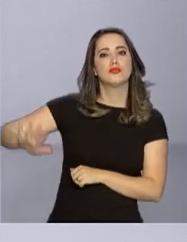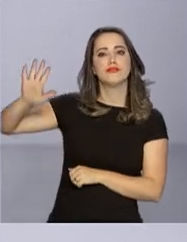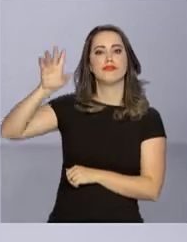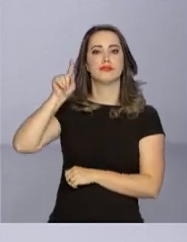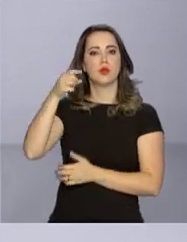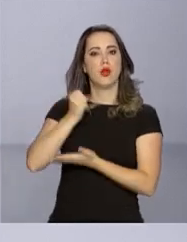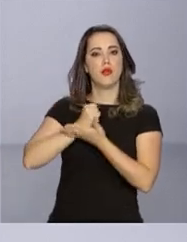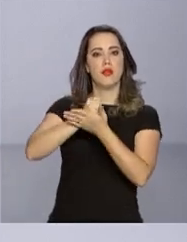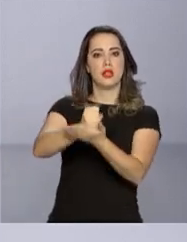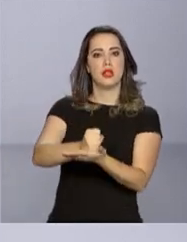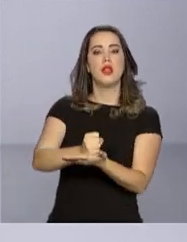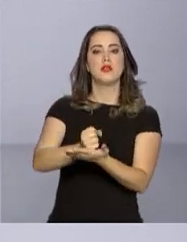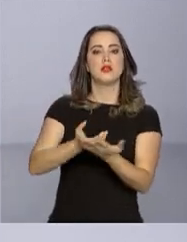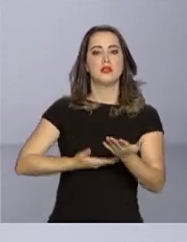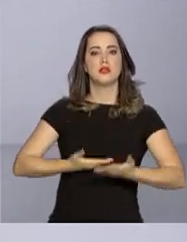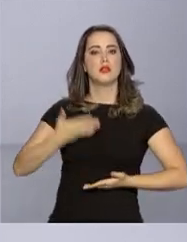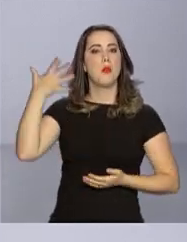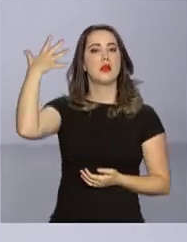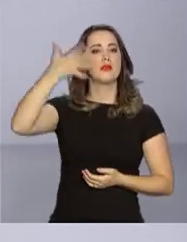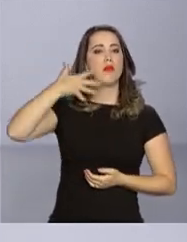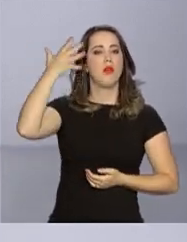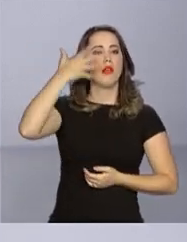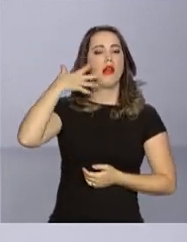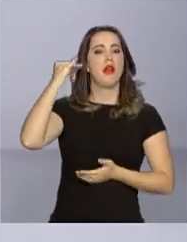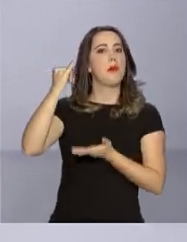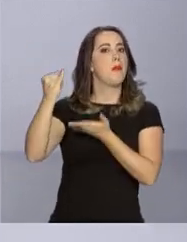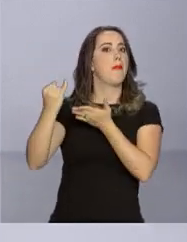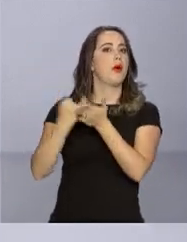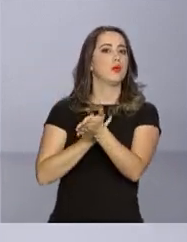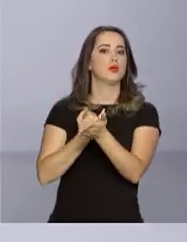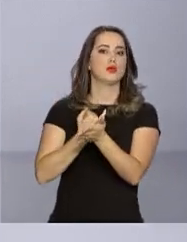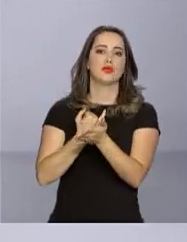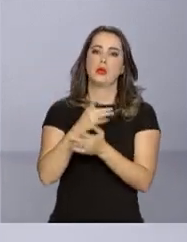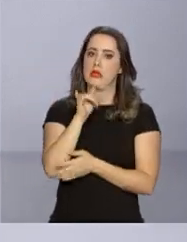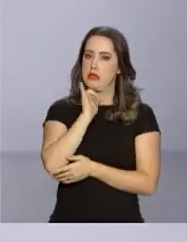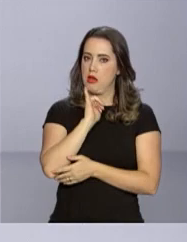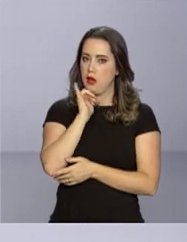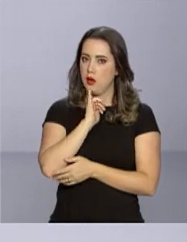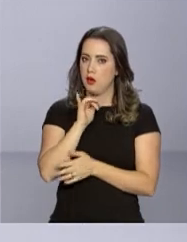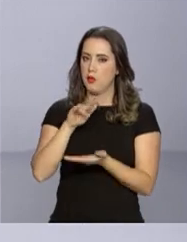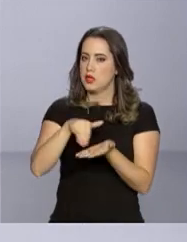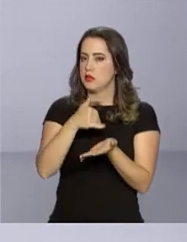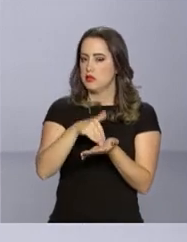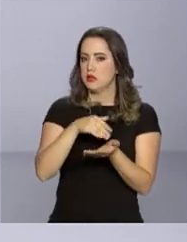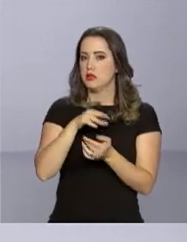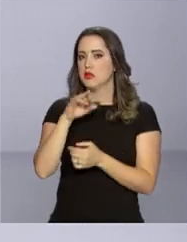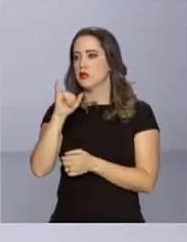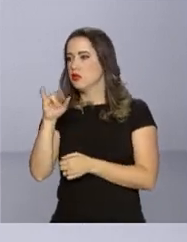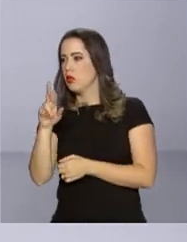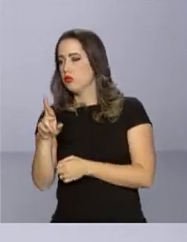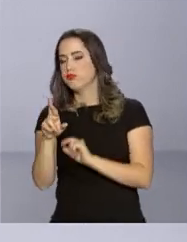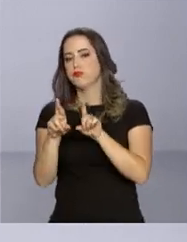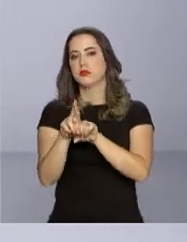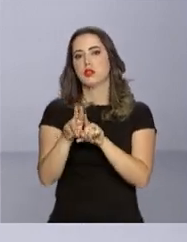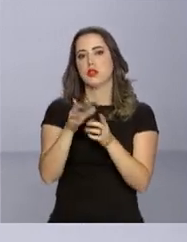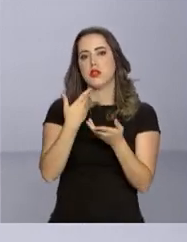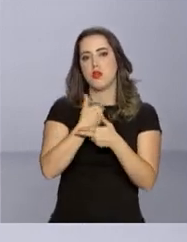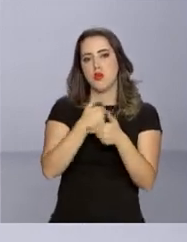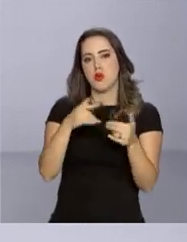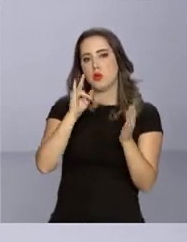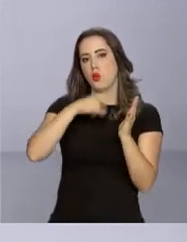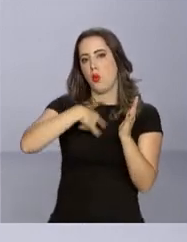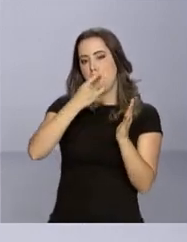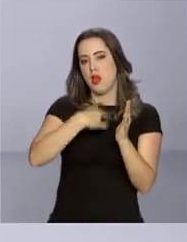serviços para esclarecer questões tributárias como por exemplo o preenchimento do imposto de renda emissões de certidões negativas